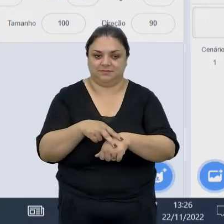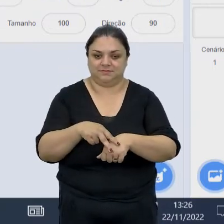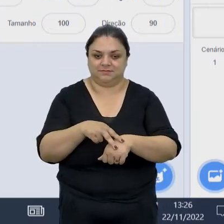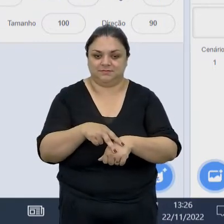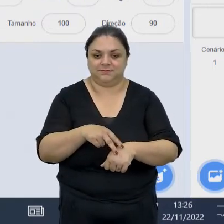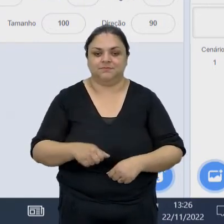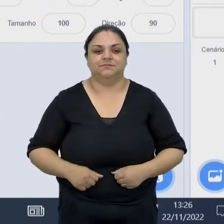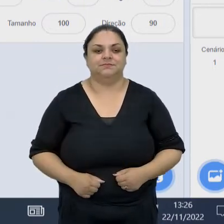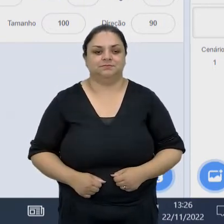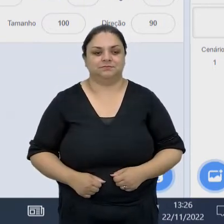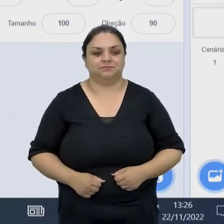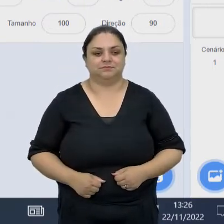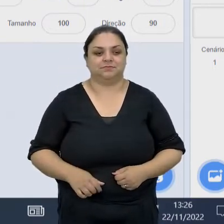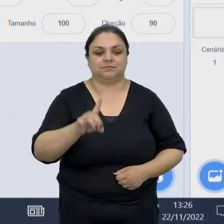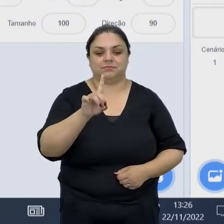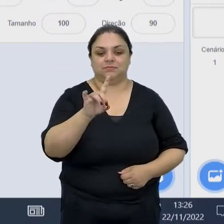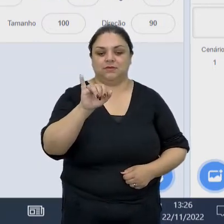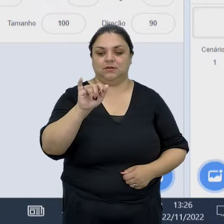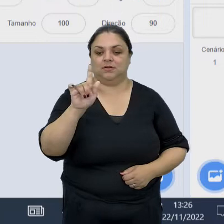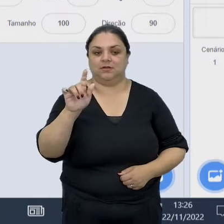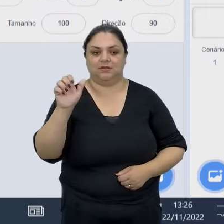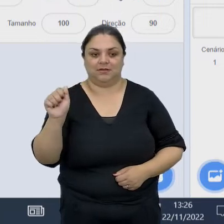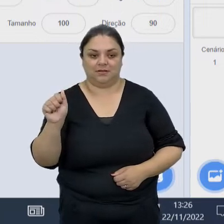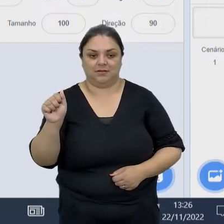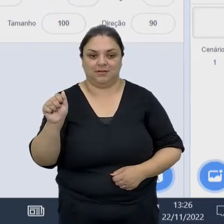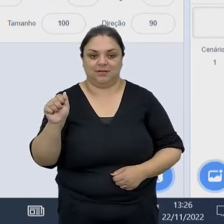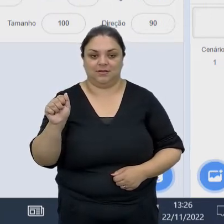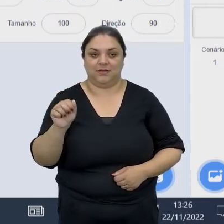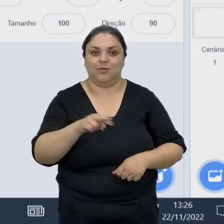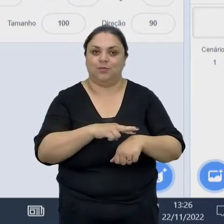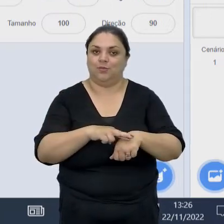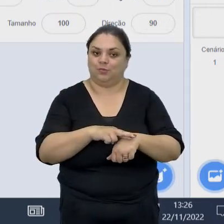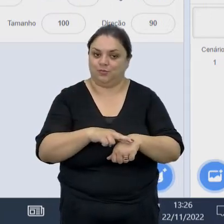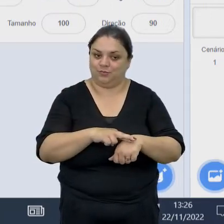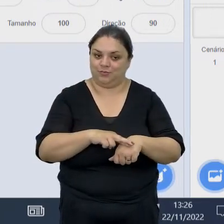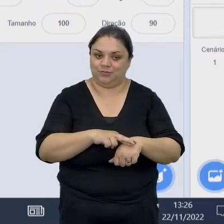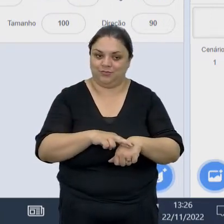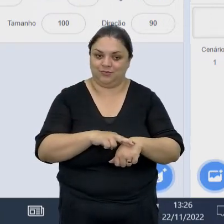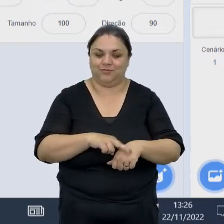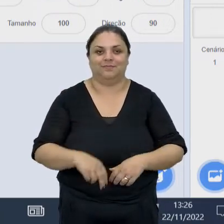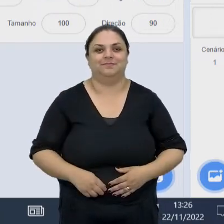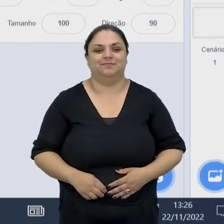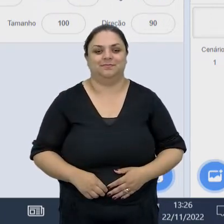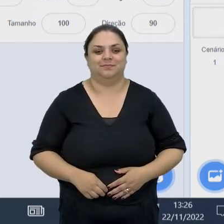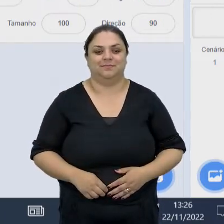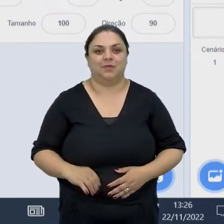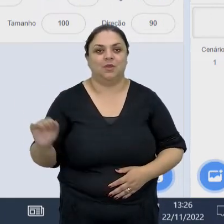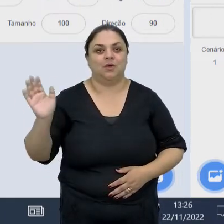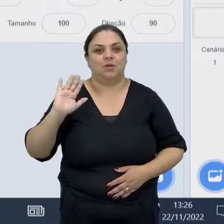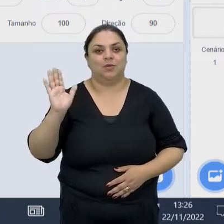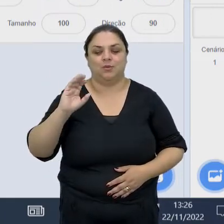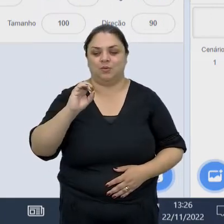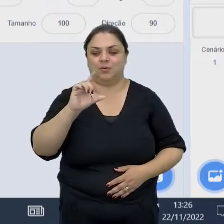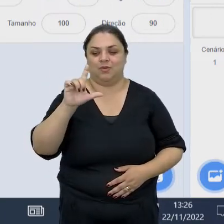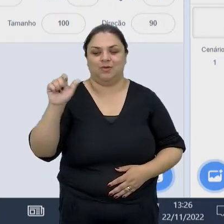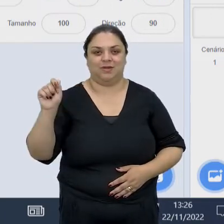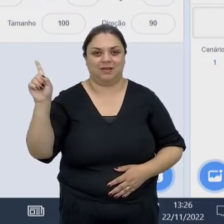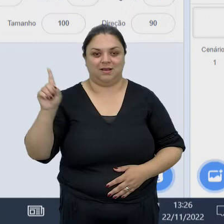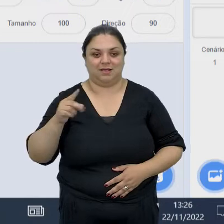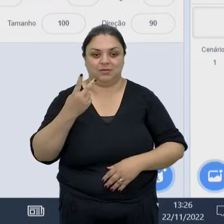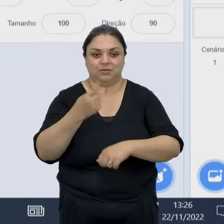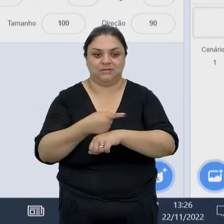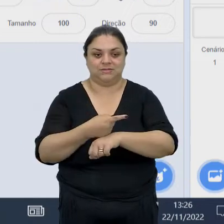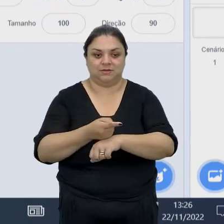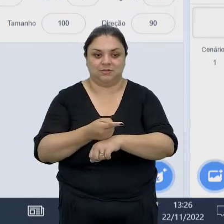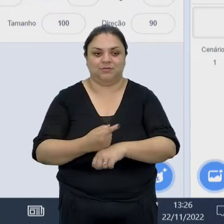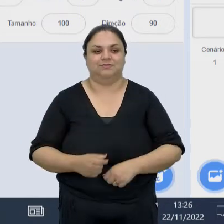olá. O diga é do aparência. Então eu vou na aparência, encaixo aqui a pecinha, ó, diga olá por 2 segundos. Tudo bem? Bacana, tá tudo